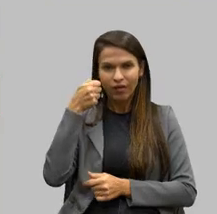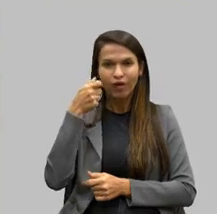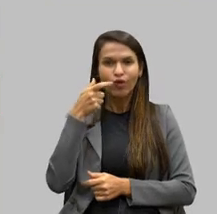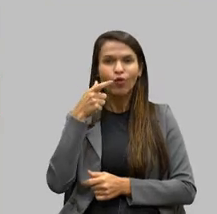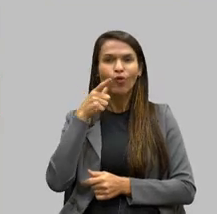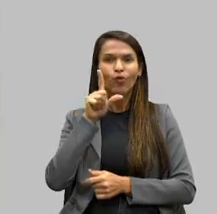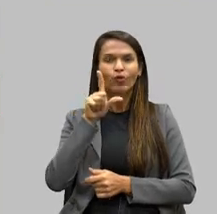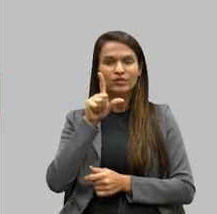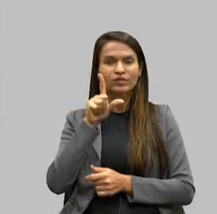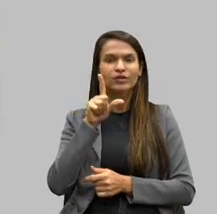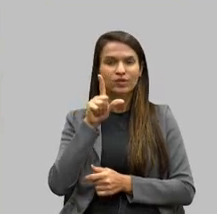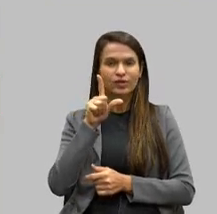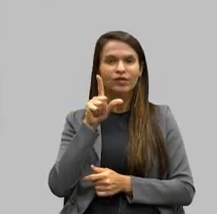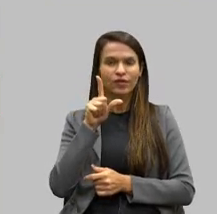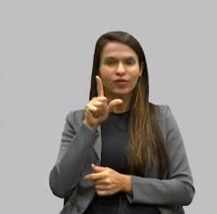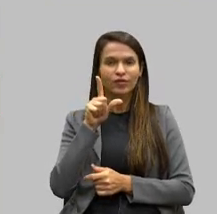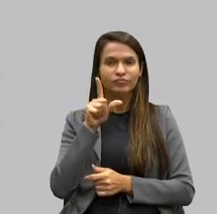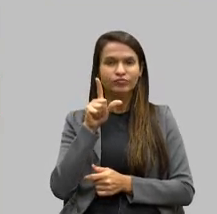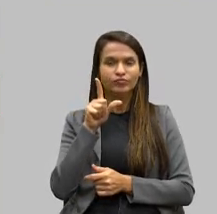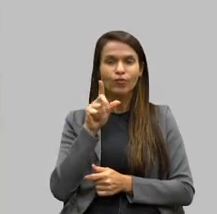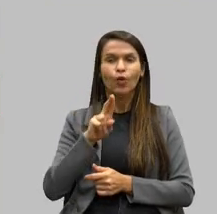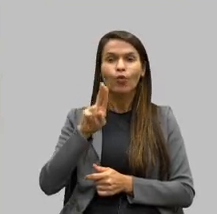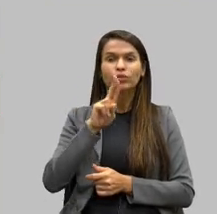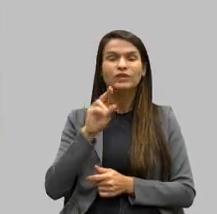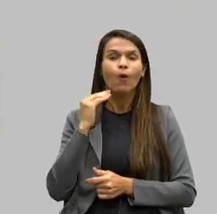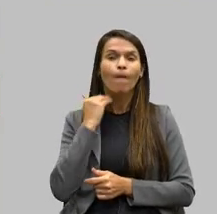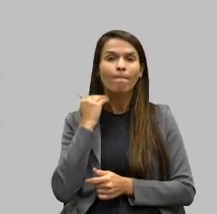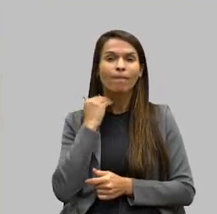pela internet que você tem que usar o seu rosto.